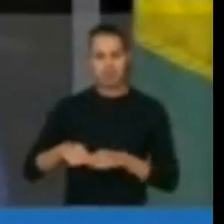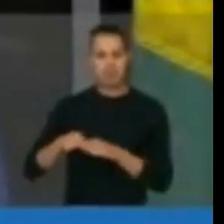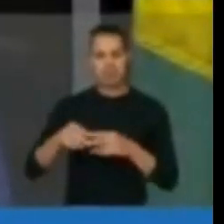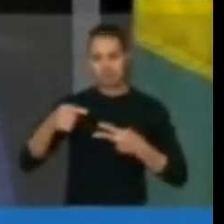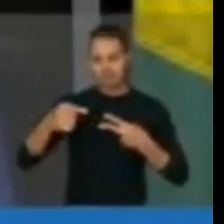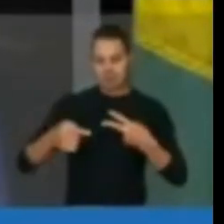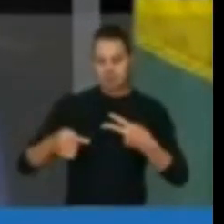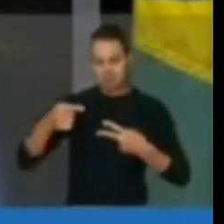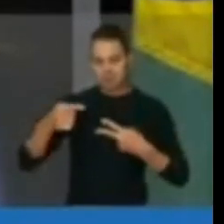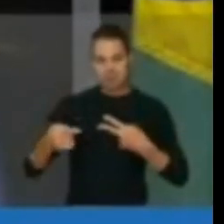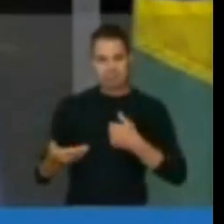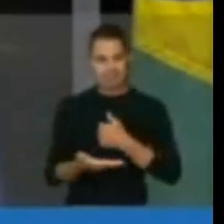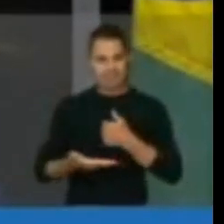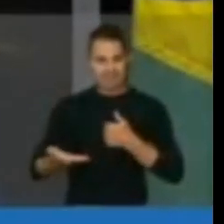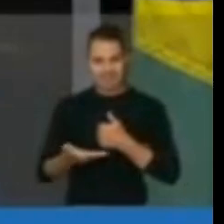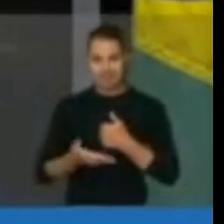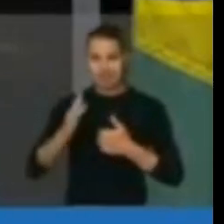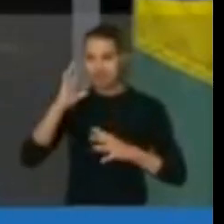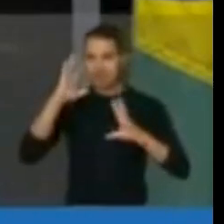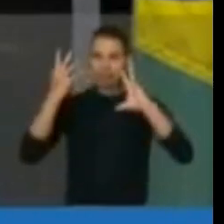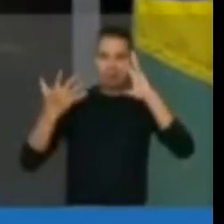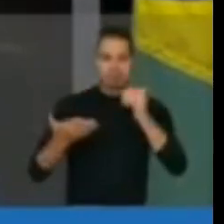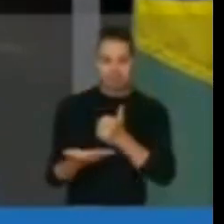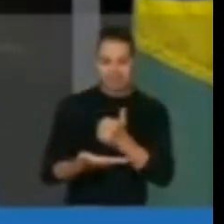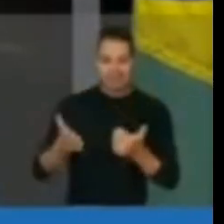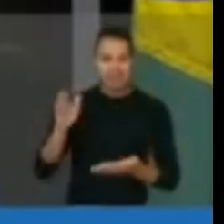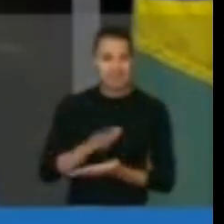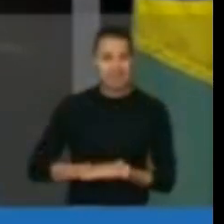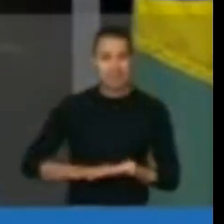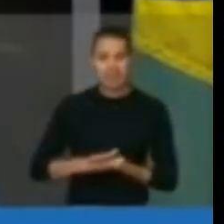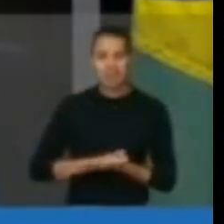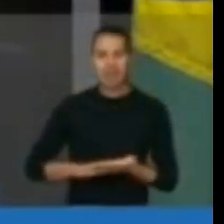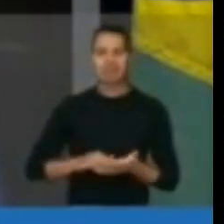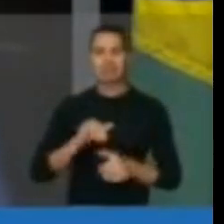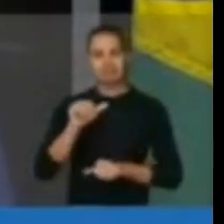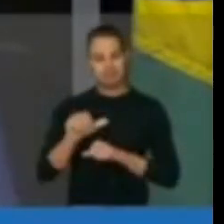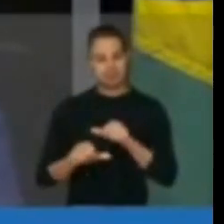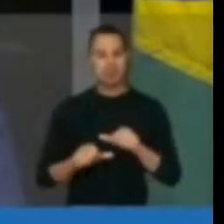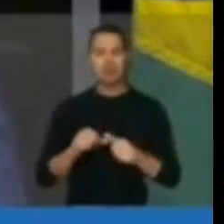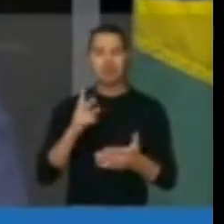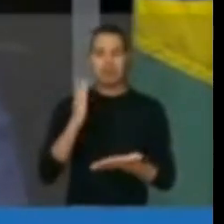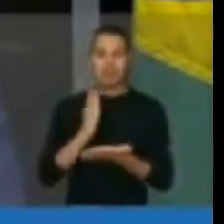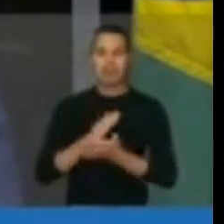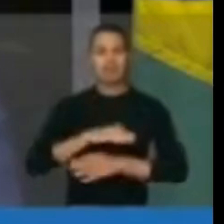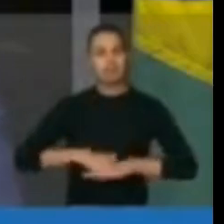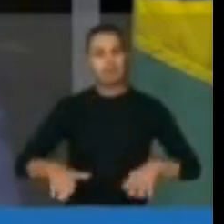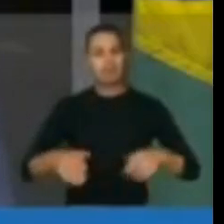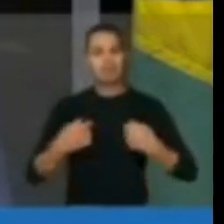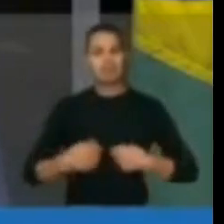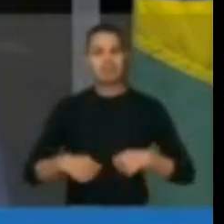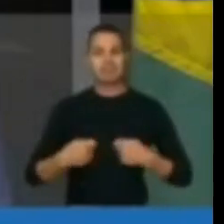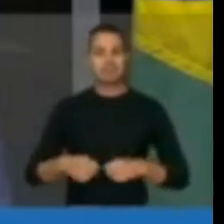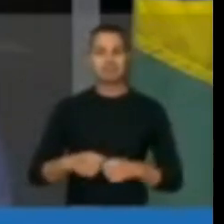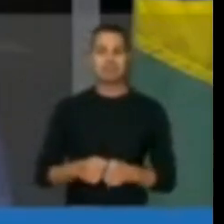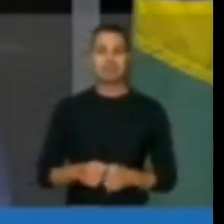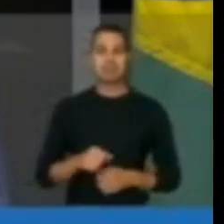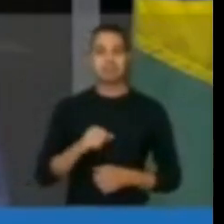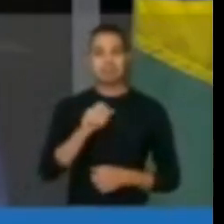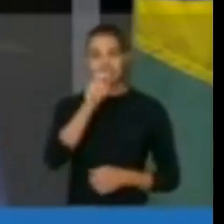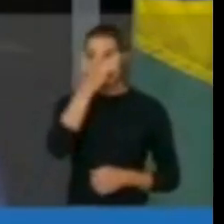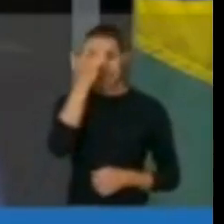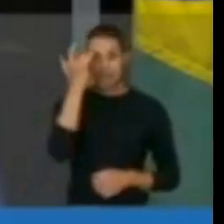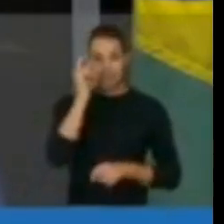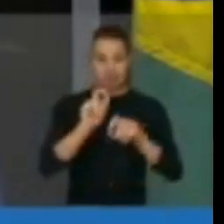são baseadas em nada na nossa Constituição, precisam cessar. E se nós não tivermos pessoas corajosas